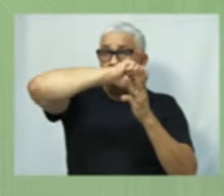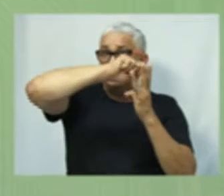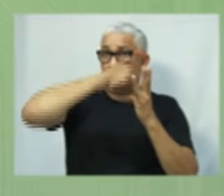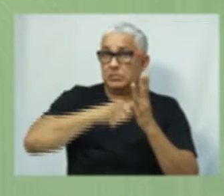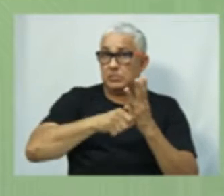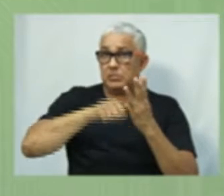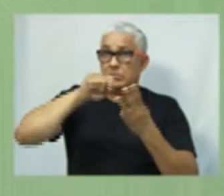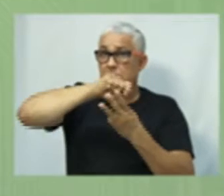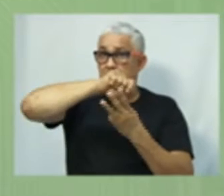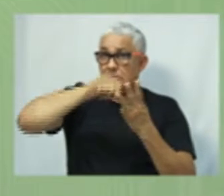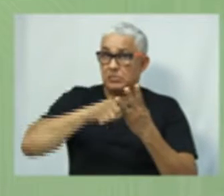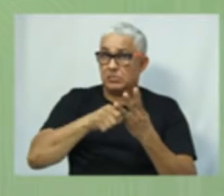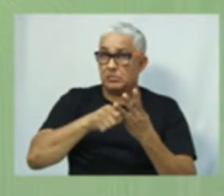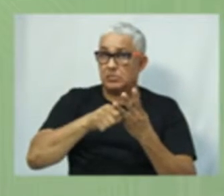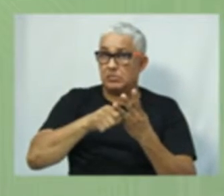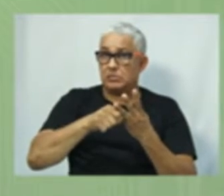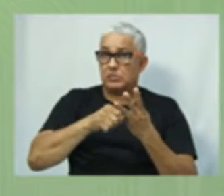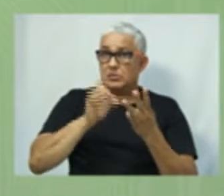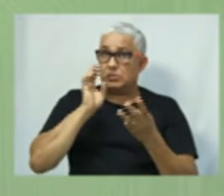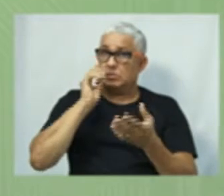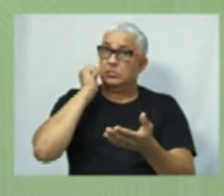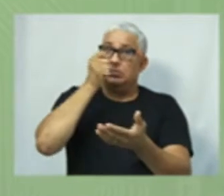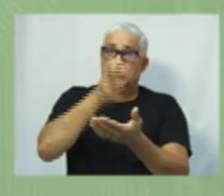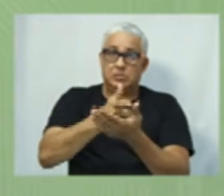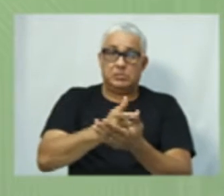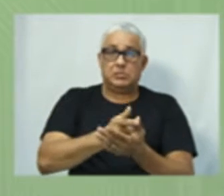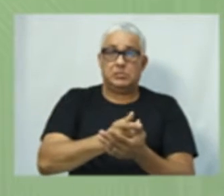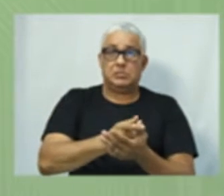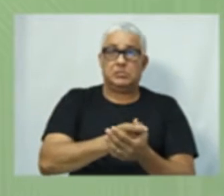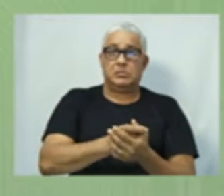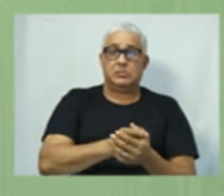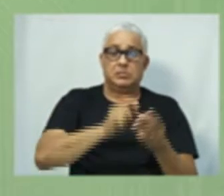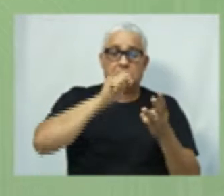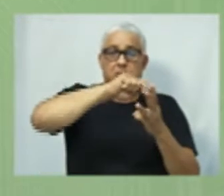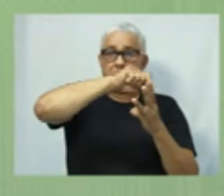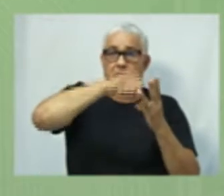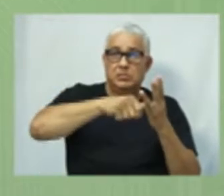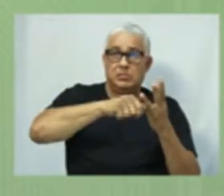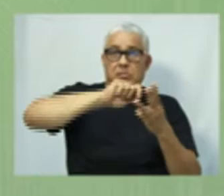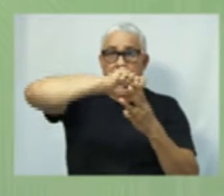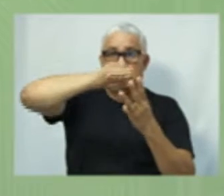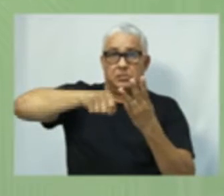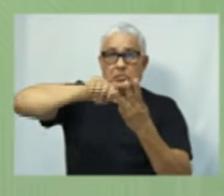Ou seja, ele só será pago a cada 3 meses.